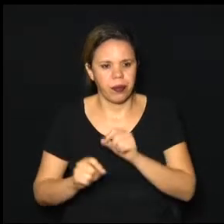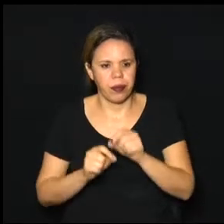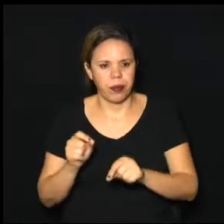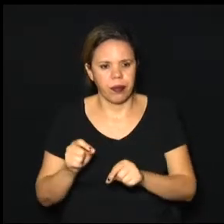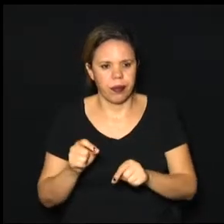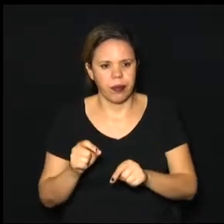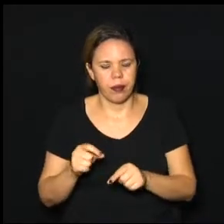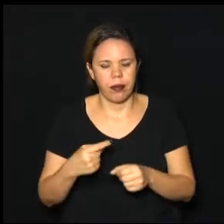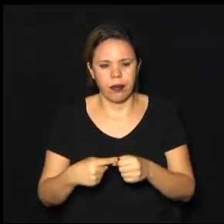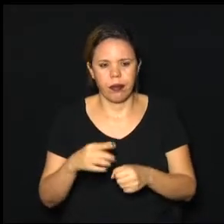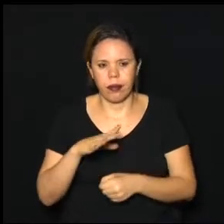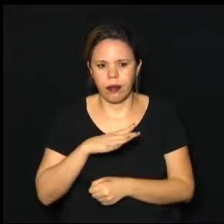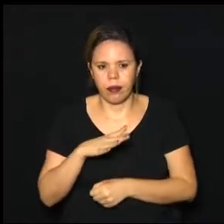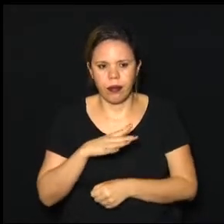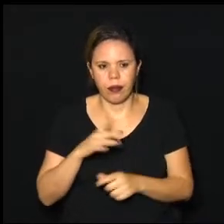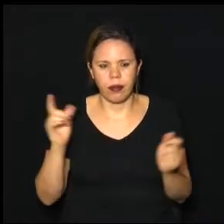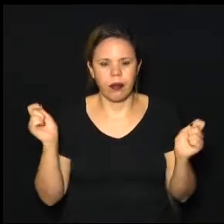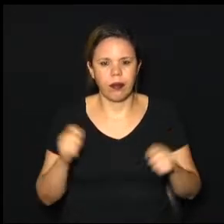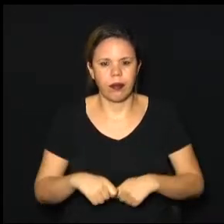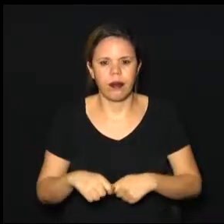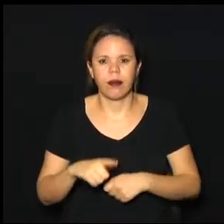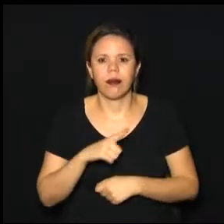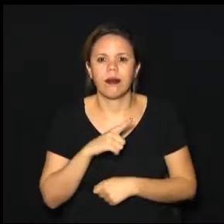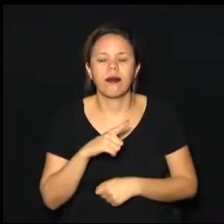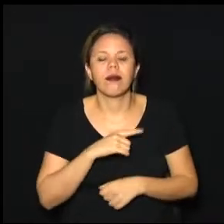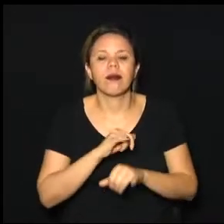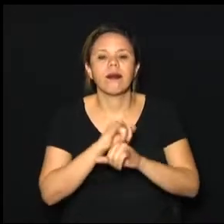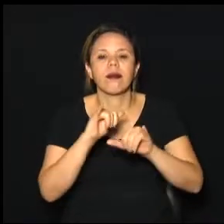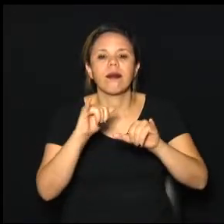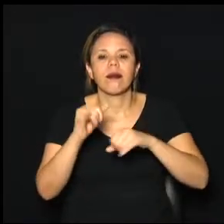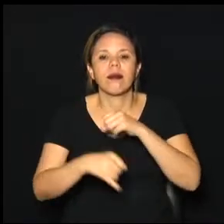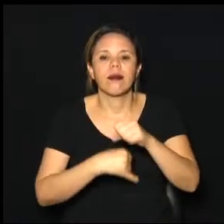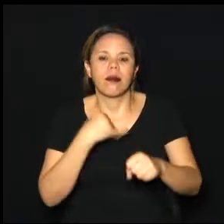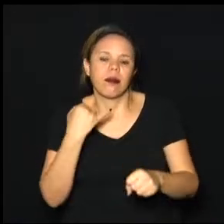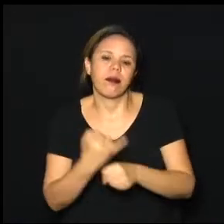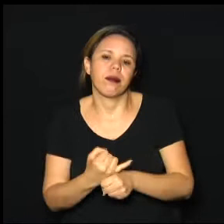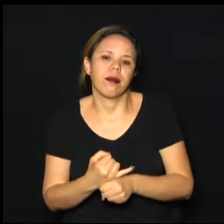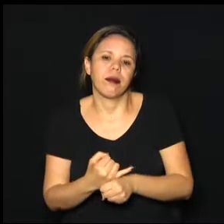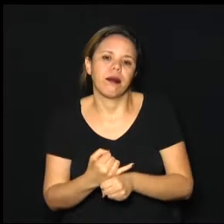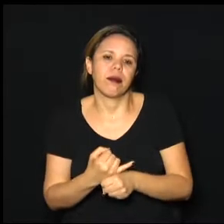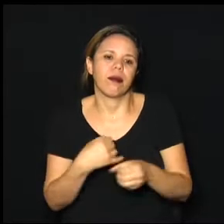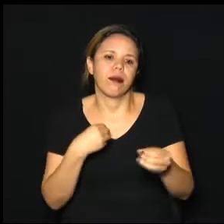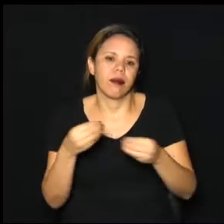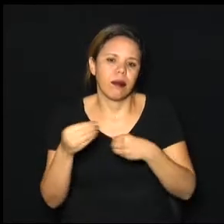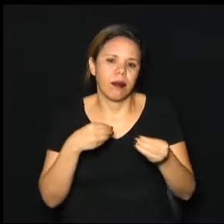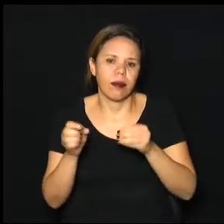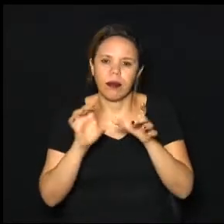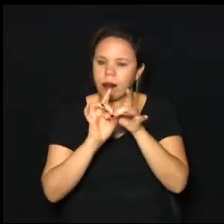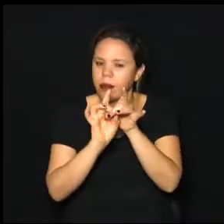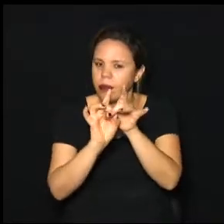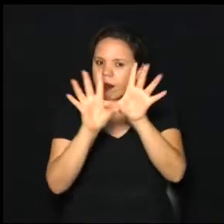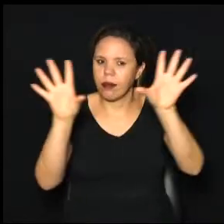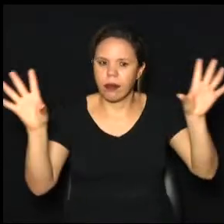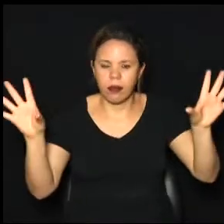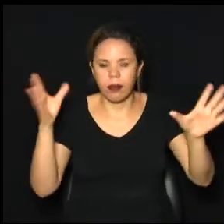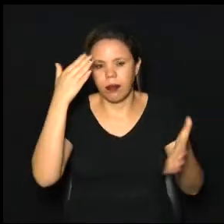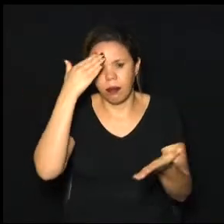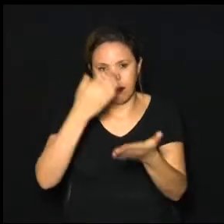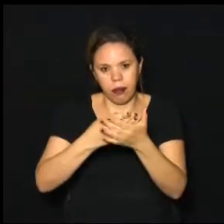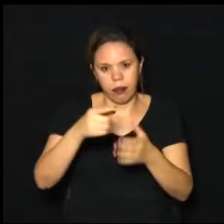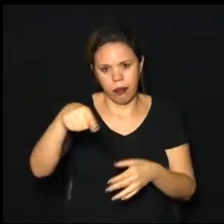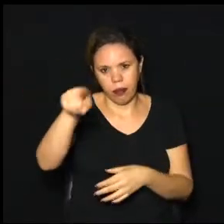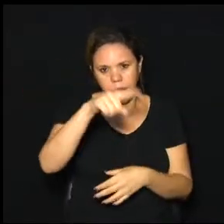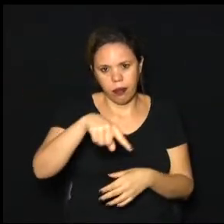âmbito municipal a possibilidade de uma campanha na internet de uma maneira mais flexível e mais livre. Acreditem